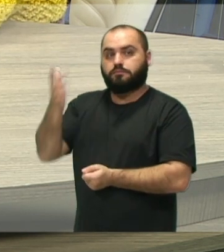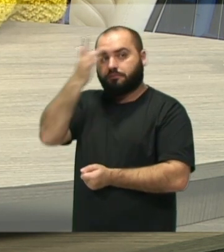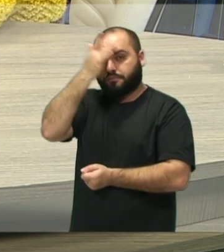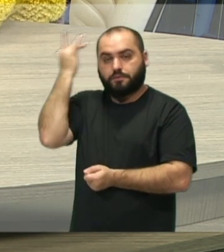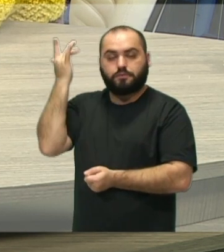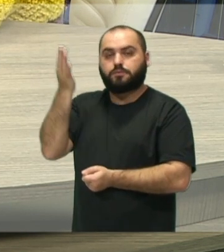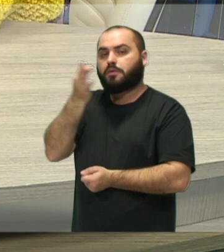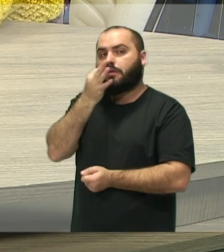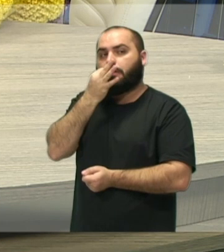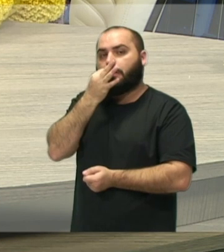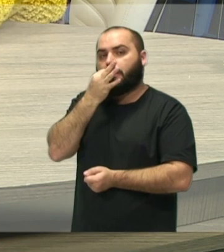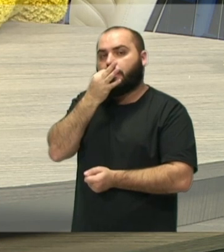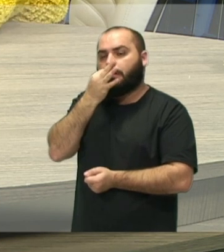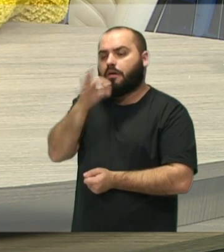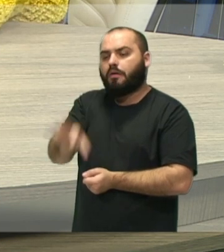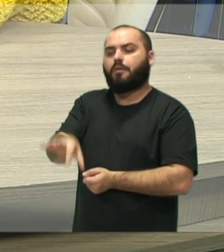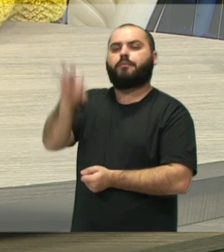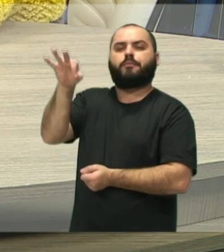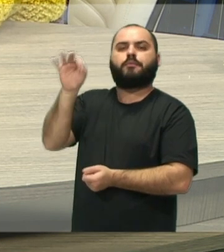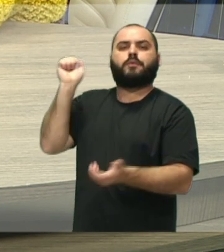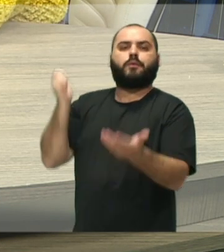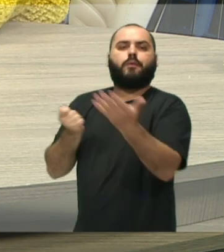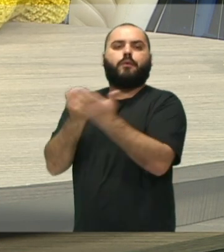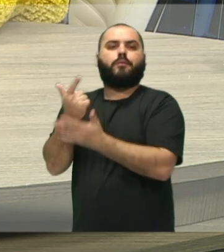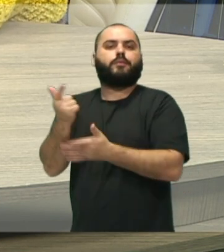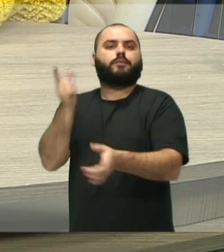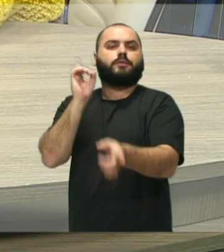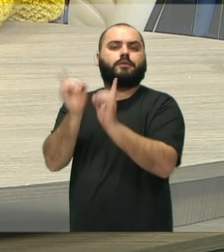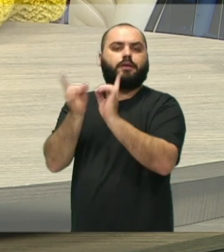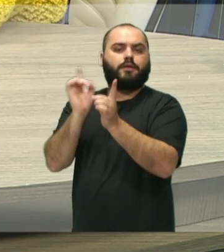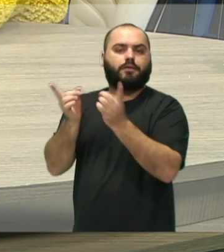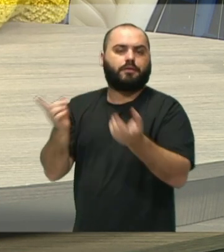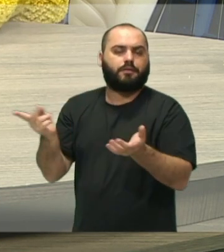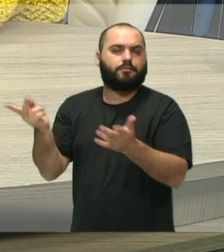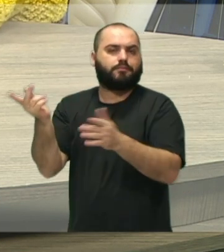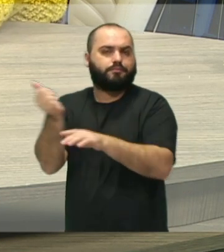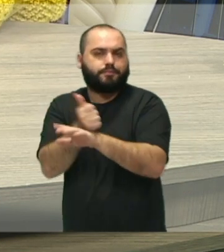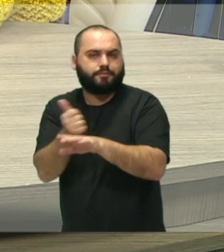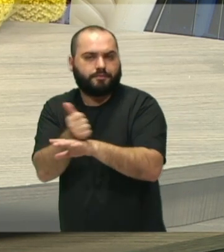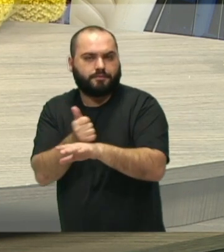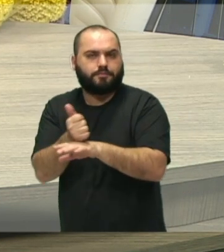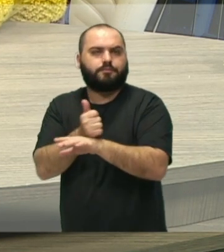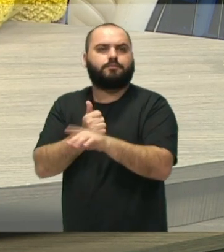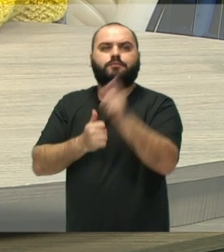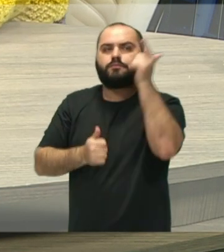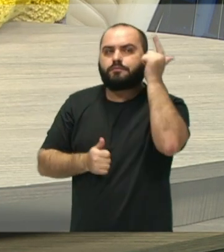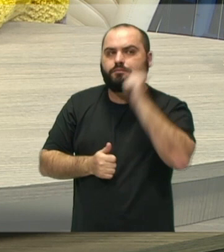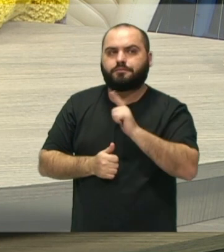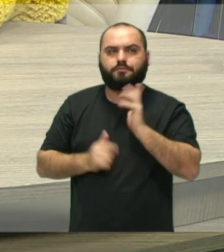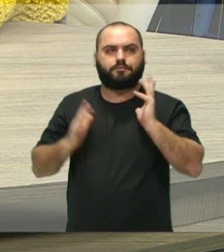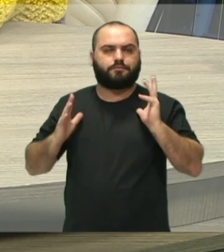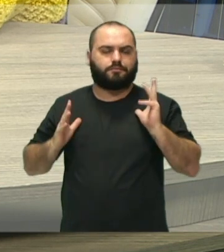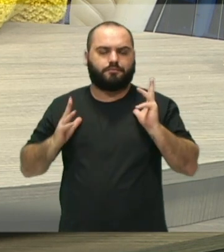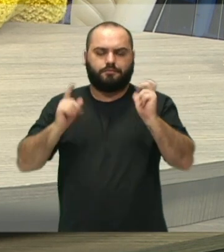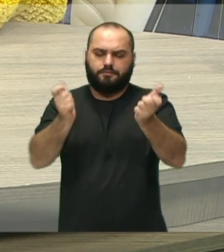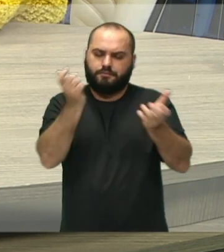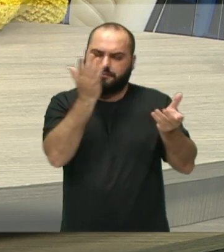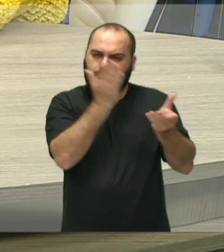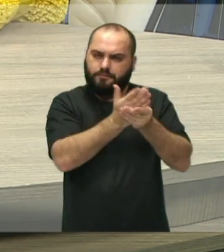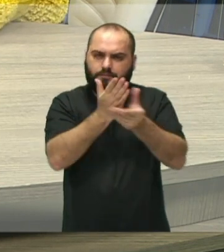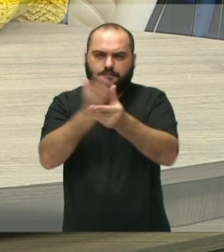fazer essas compras de forma técnica, profissional, seguindo todo um procedimento que é mais ou